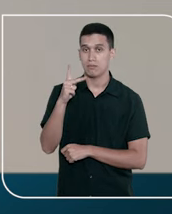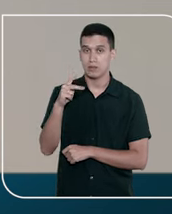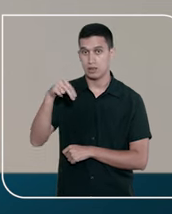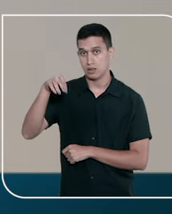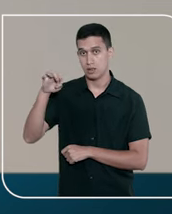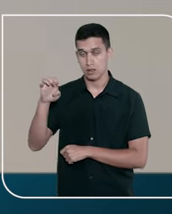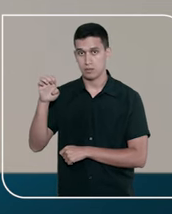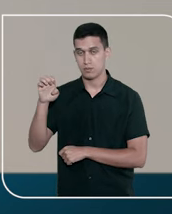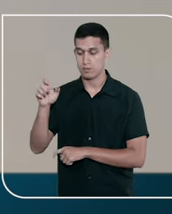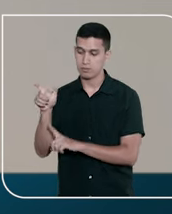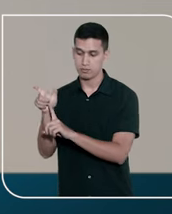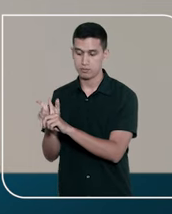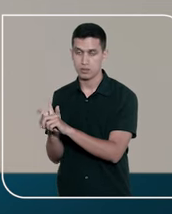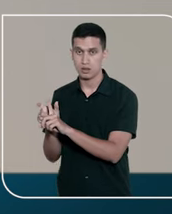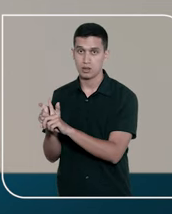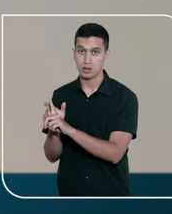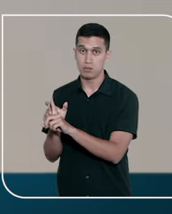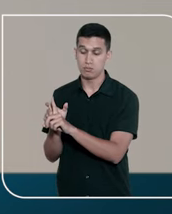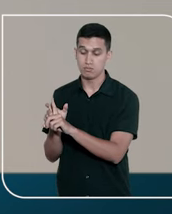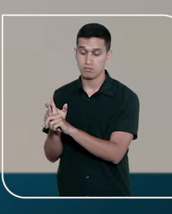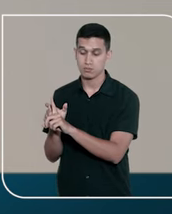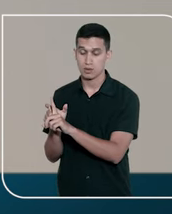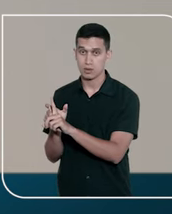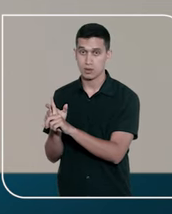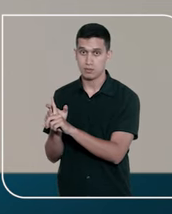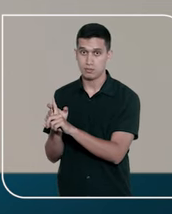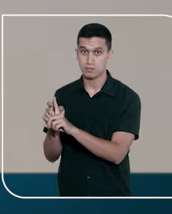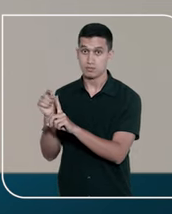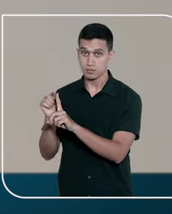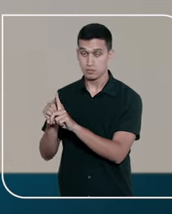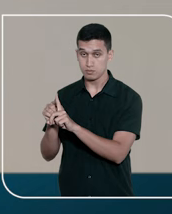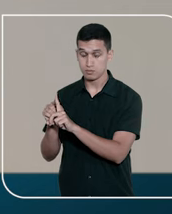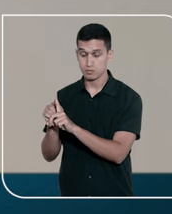Então, um passageiro que tenha